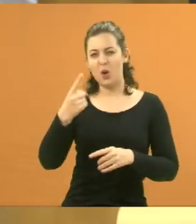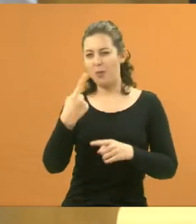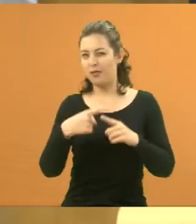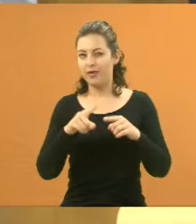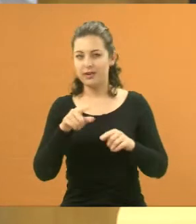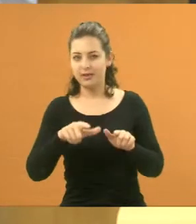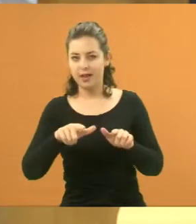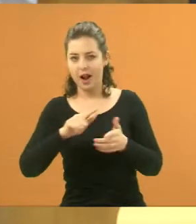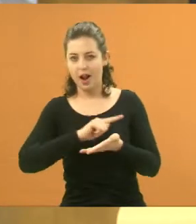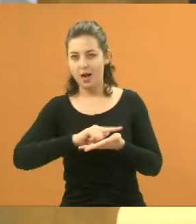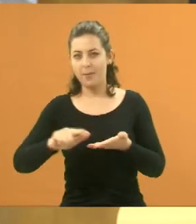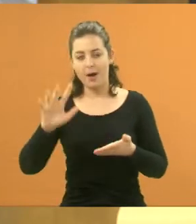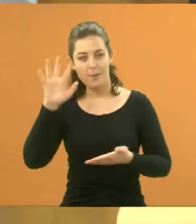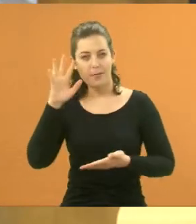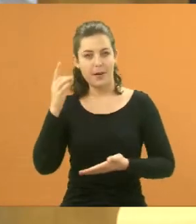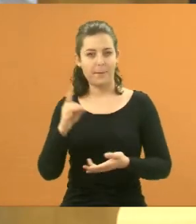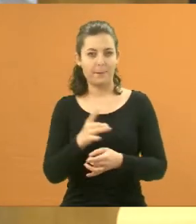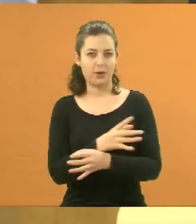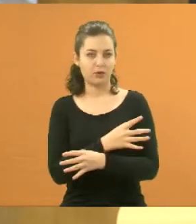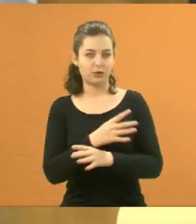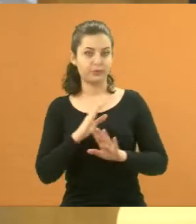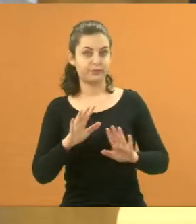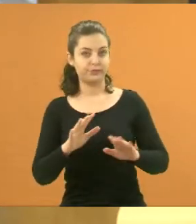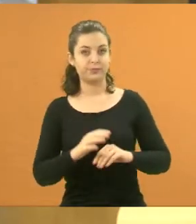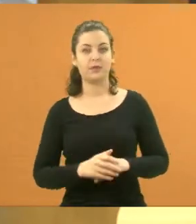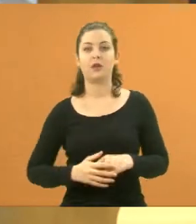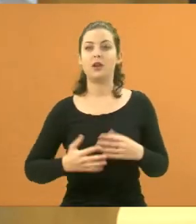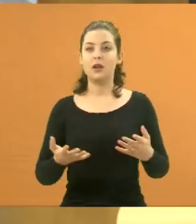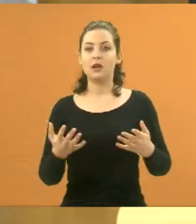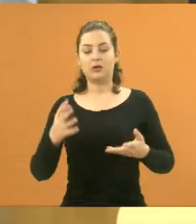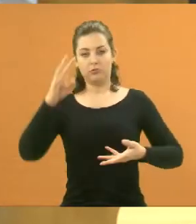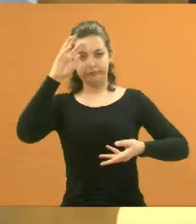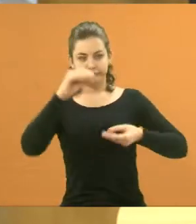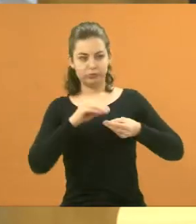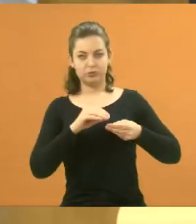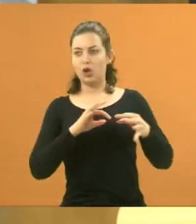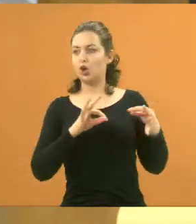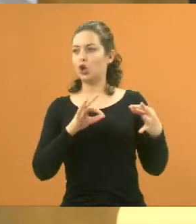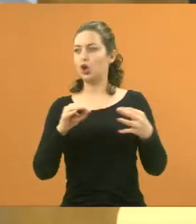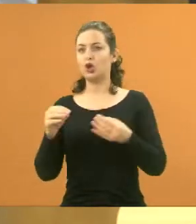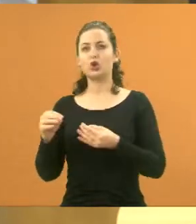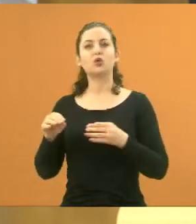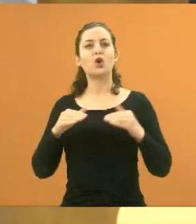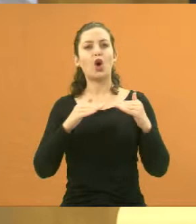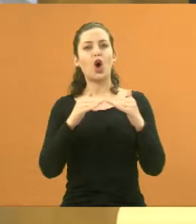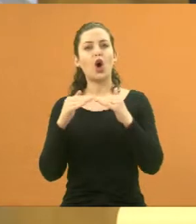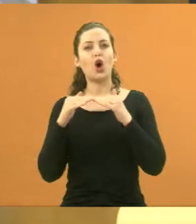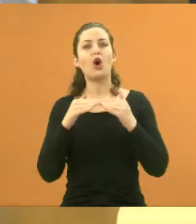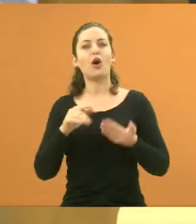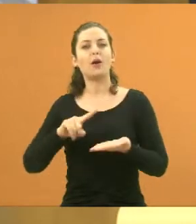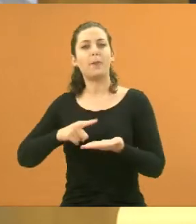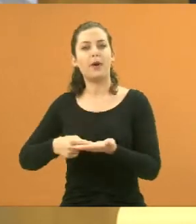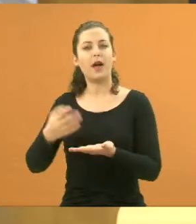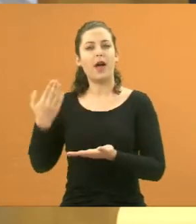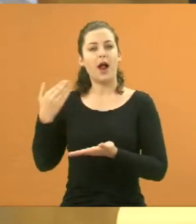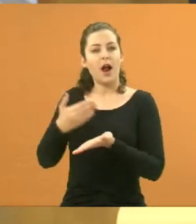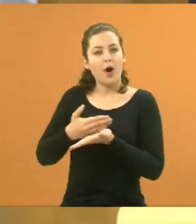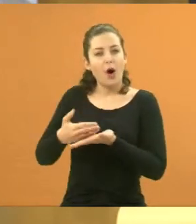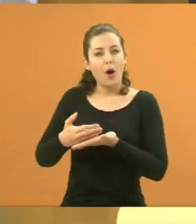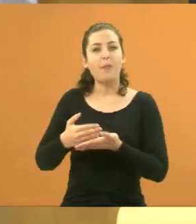vez, está resolvido. Dessa forma, acho que nós fomos bastante coerentes em separarmos esse projeto, como eu havia sugerido no